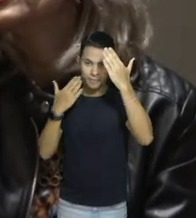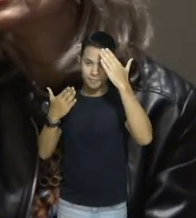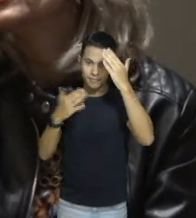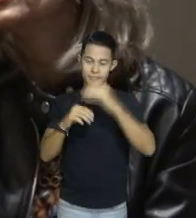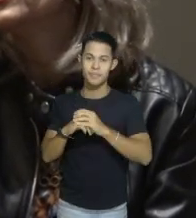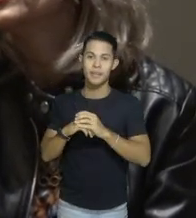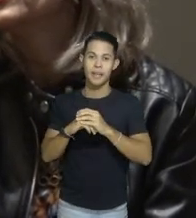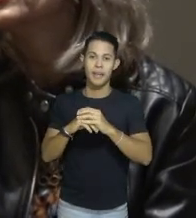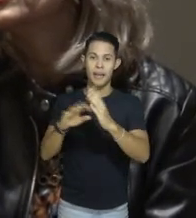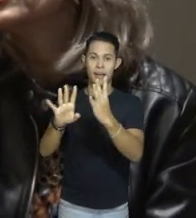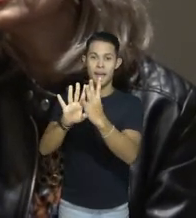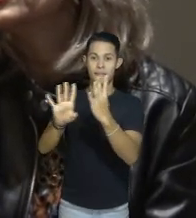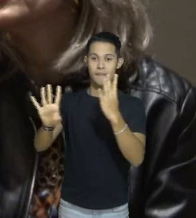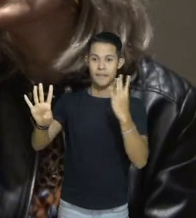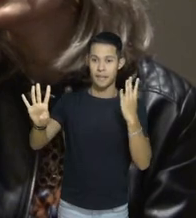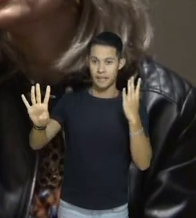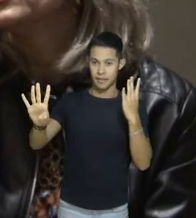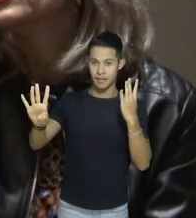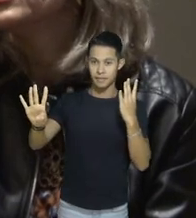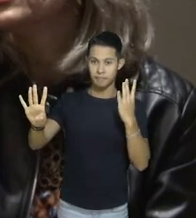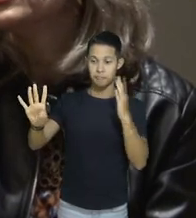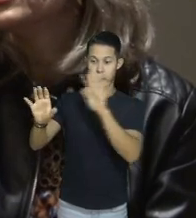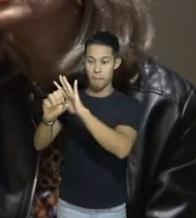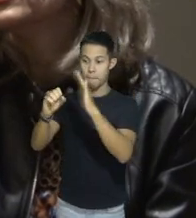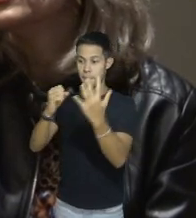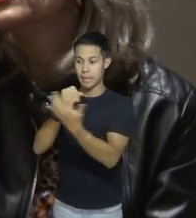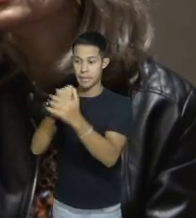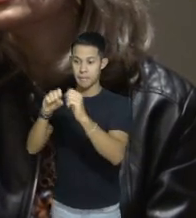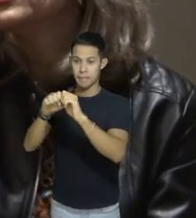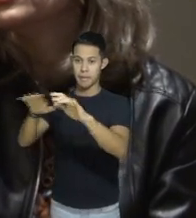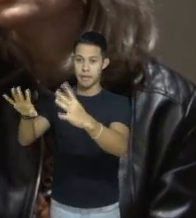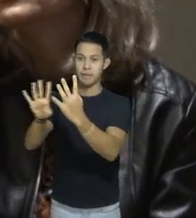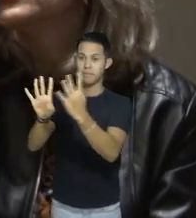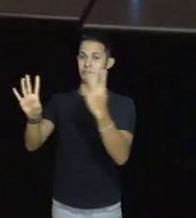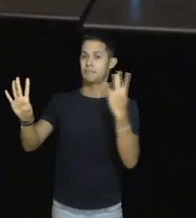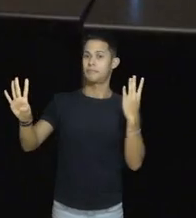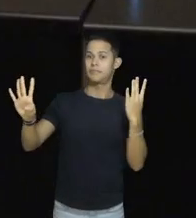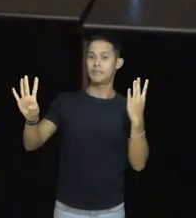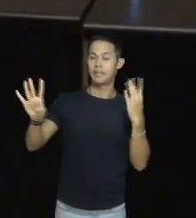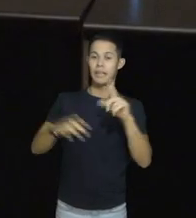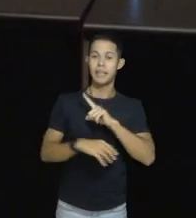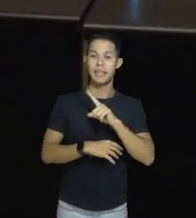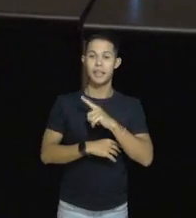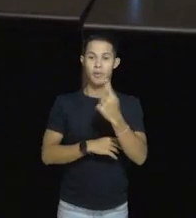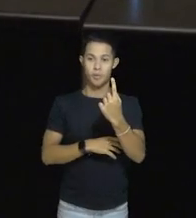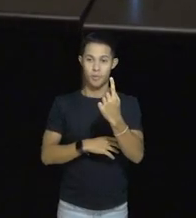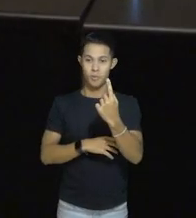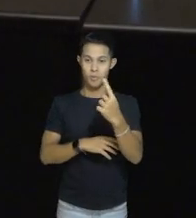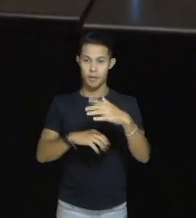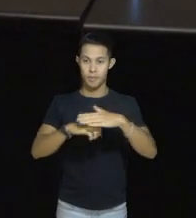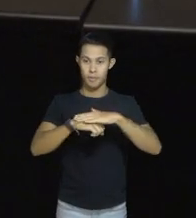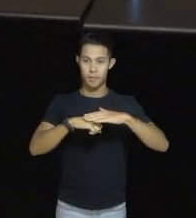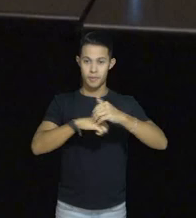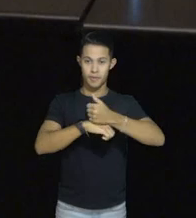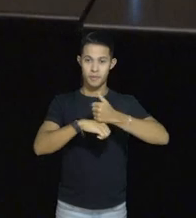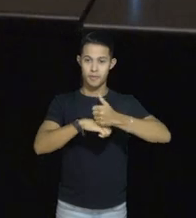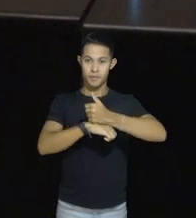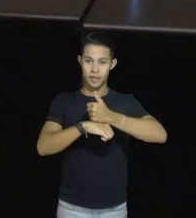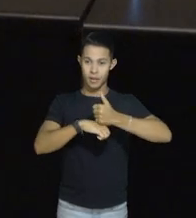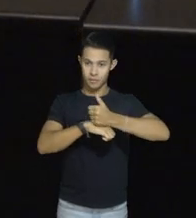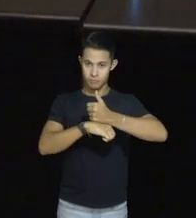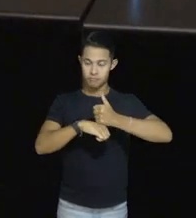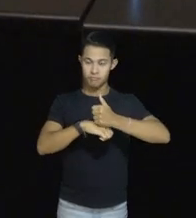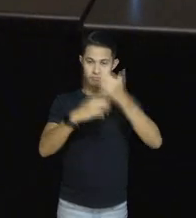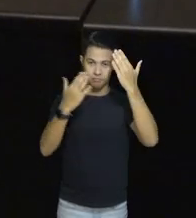fila, depois da pandemia, aumentou muito. A gente tem uma psicóloga de 40 horas. Eu sempre faço uma cronologia, porque, como eu estou muito